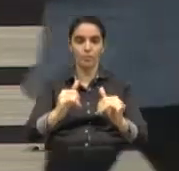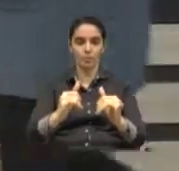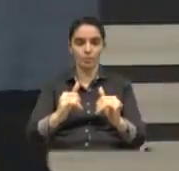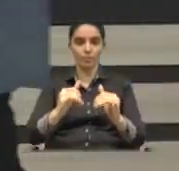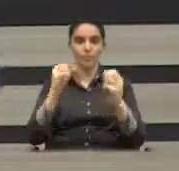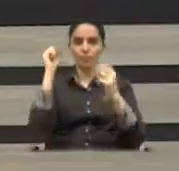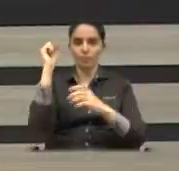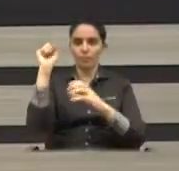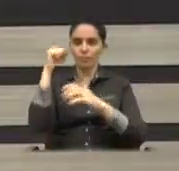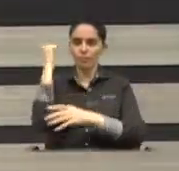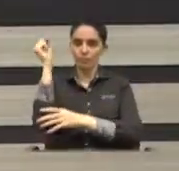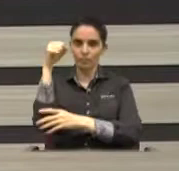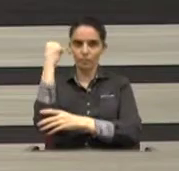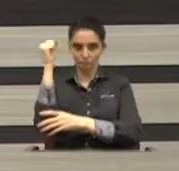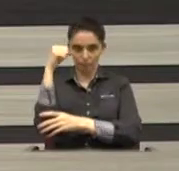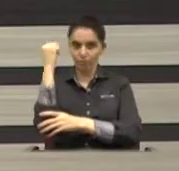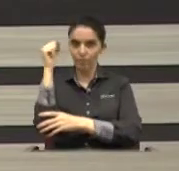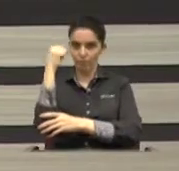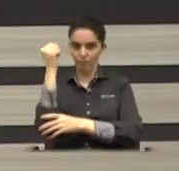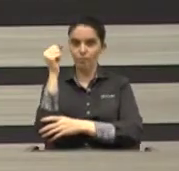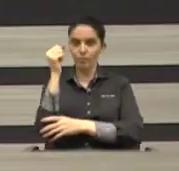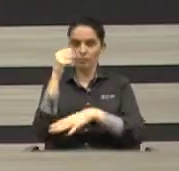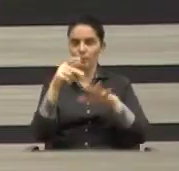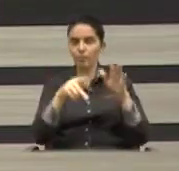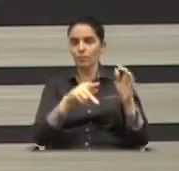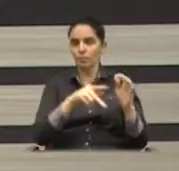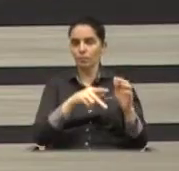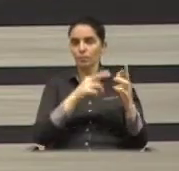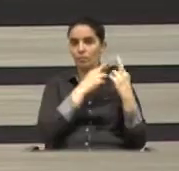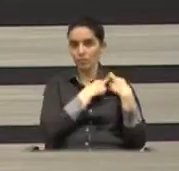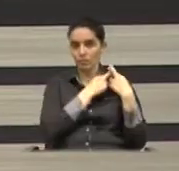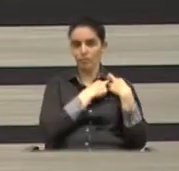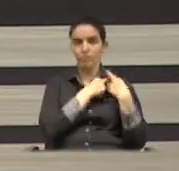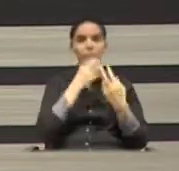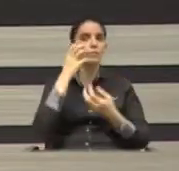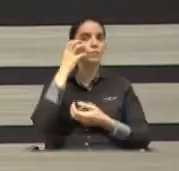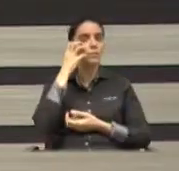outras providências, de autoria do Dr. Marcelo Rossi.